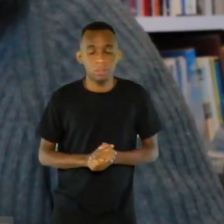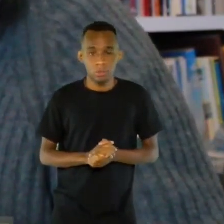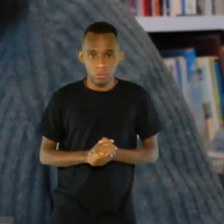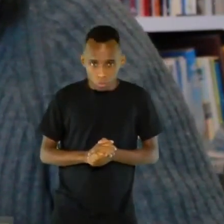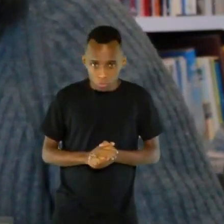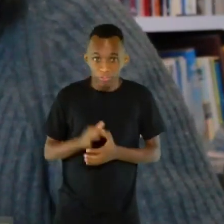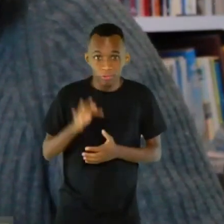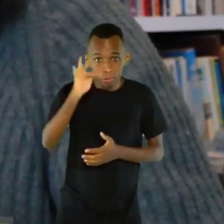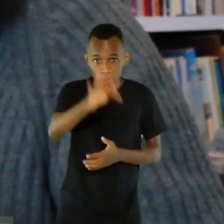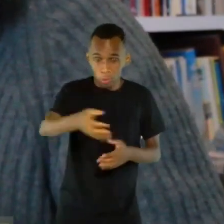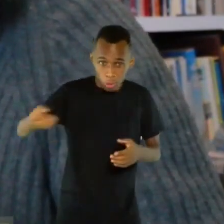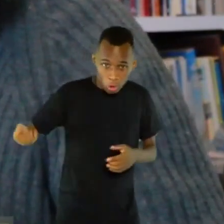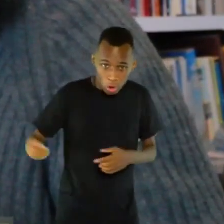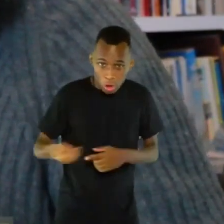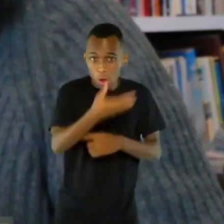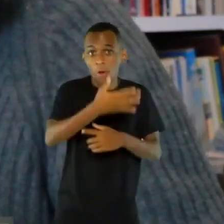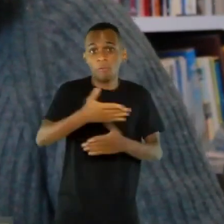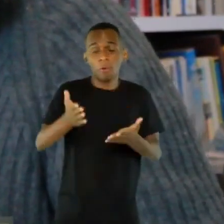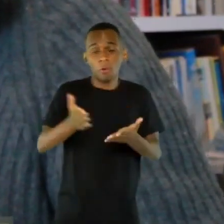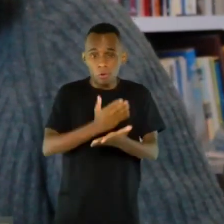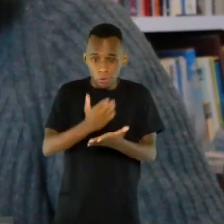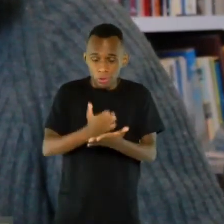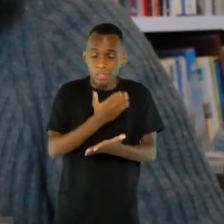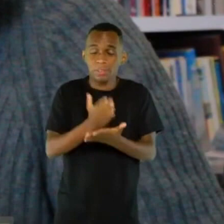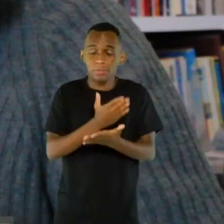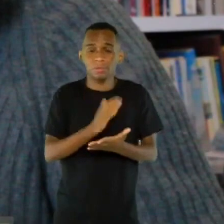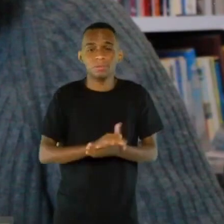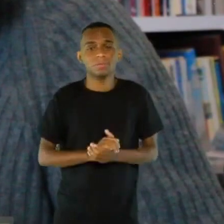para a obra da Patrícia, né?